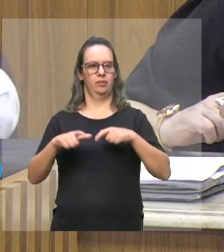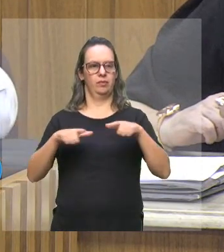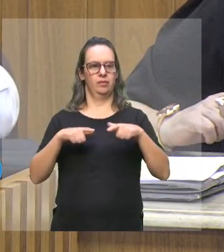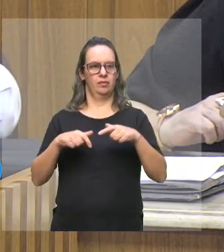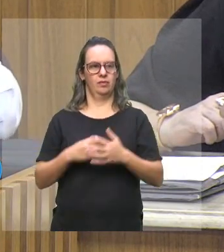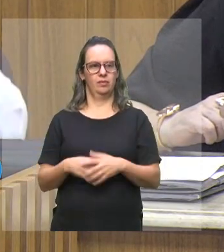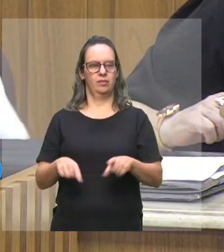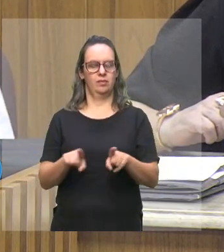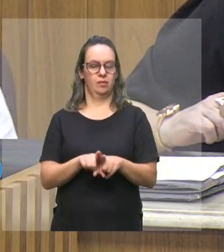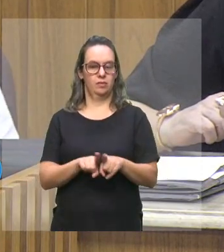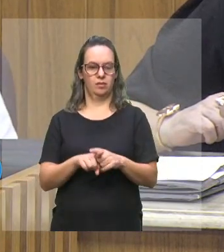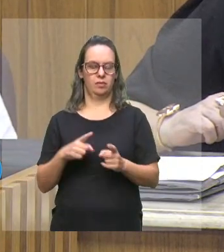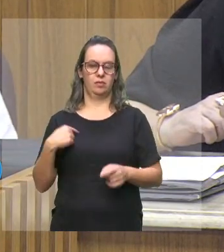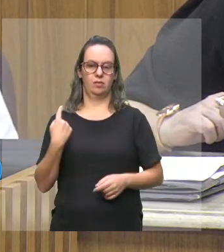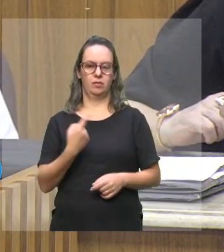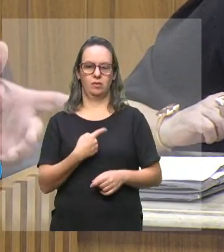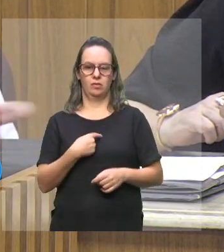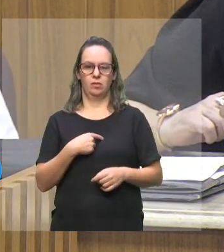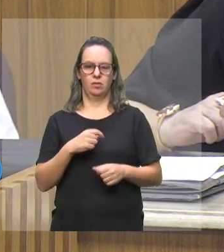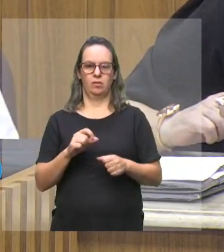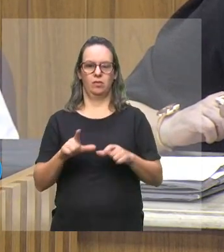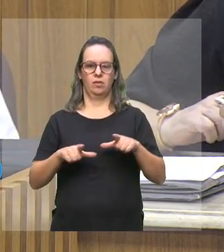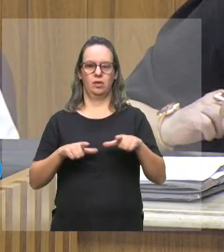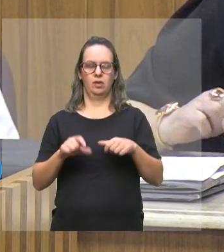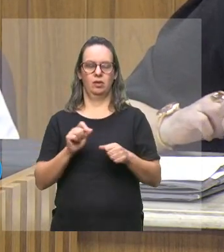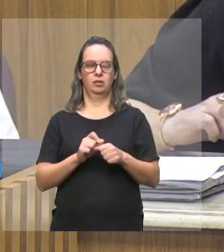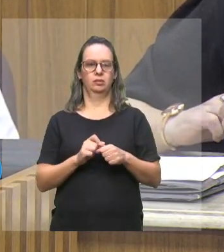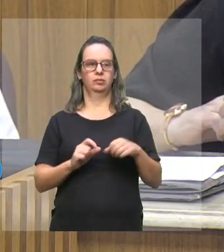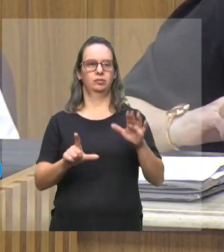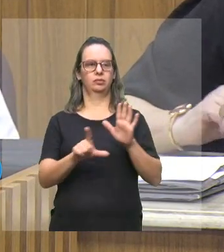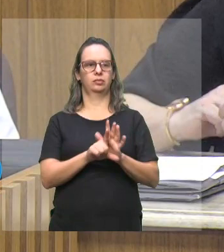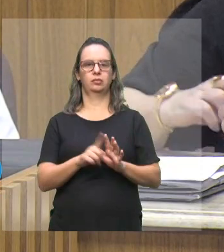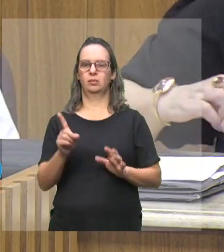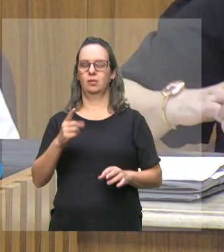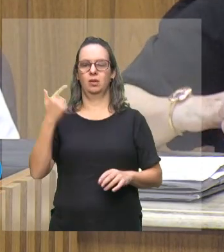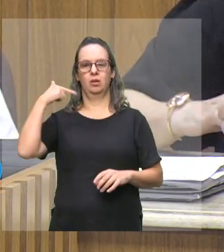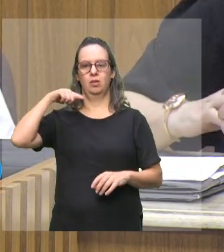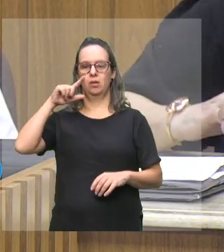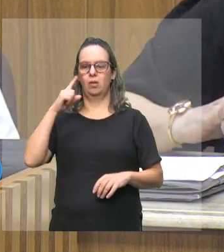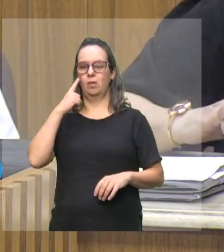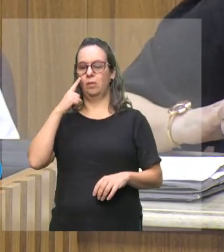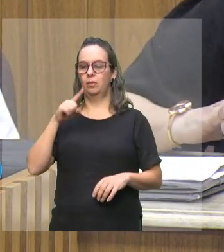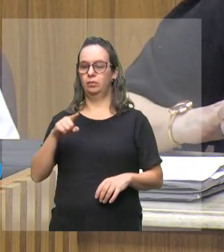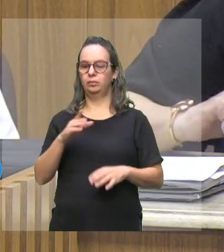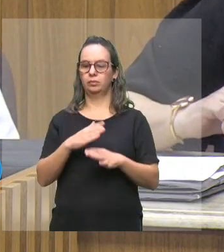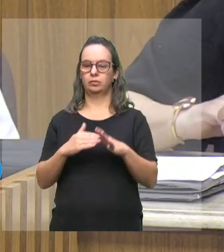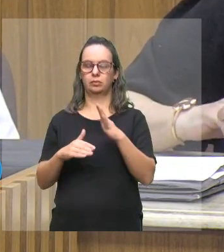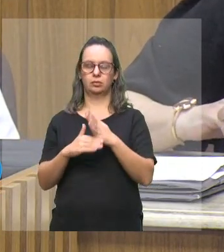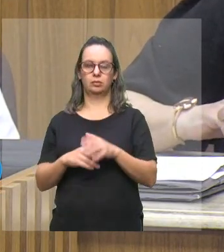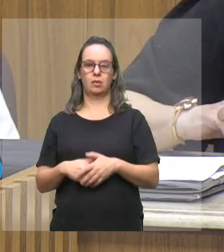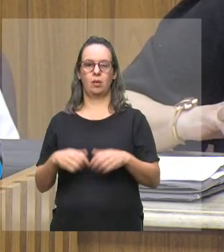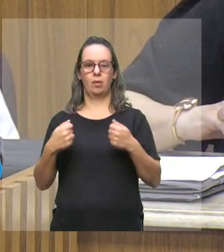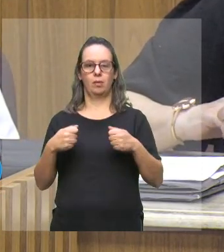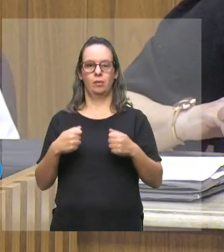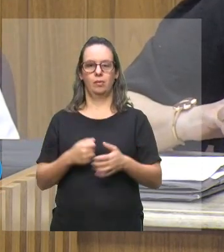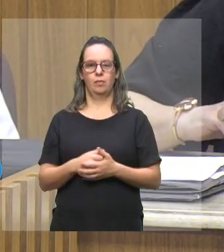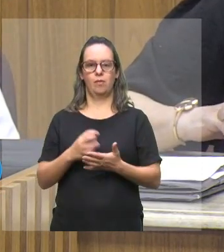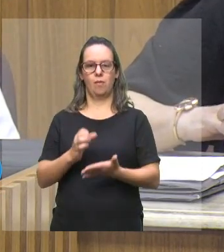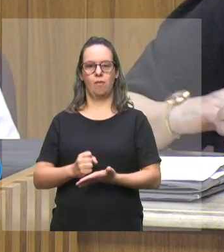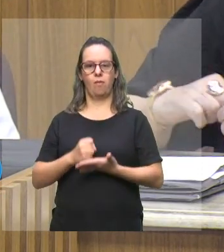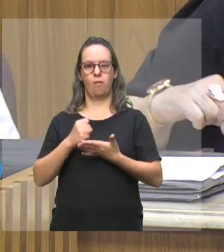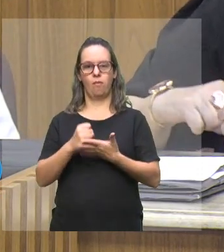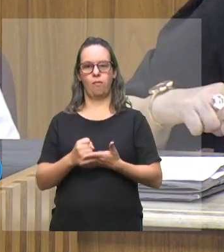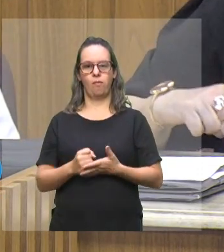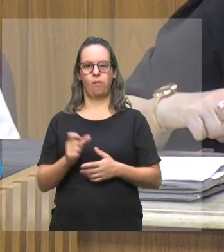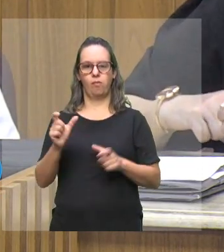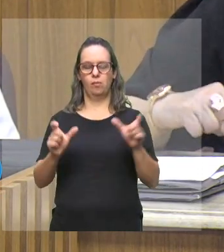como legislador, a gente não consegue observar tudo, não consegue enxergar todos os problemas da cidade, a gente precisa da cidadania das pessoas